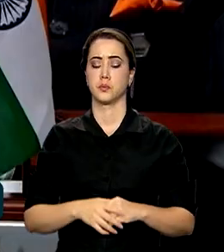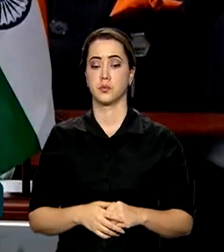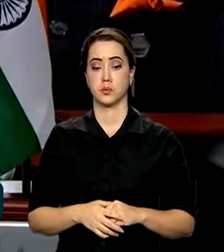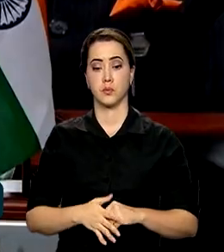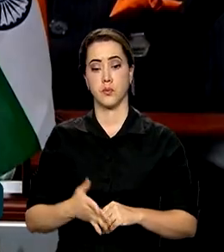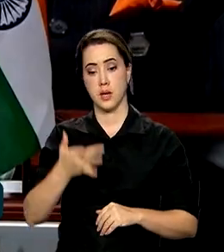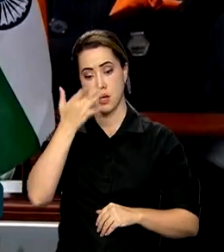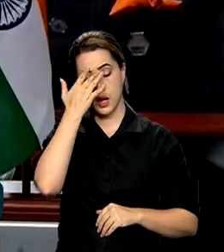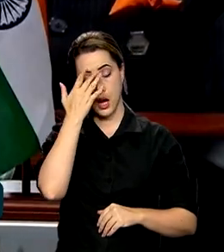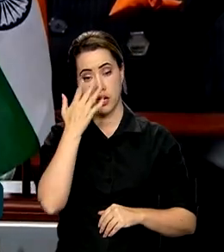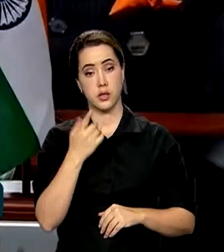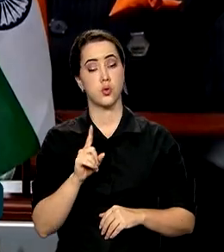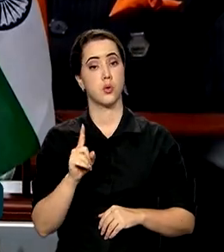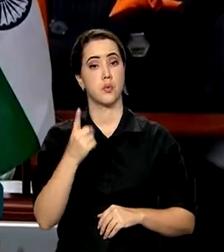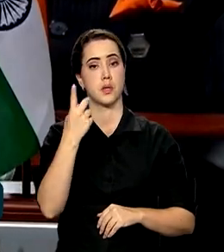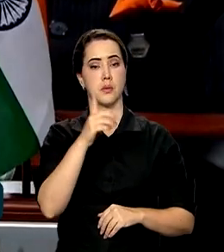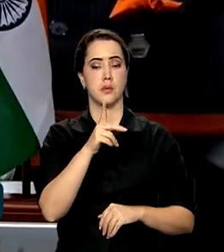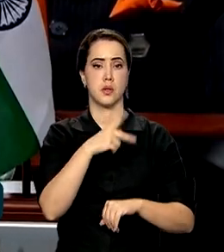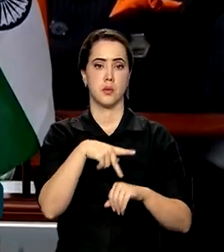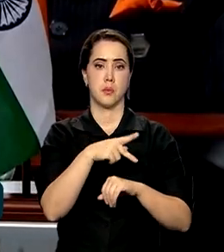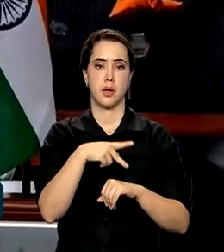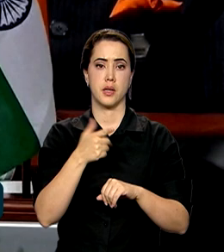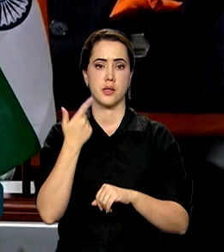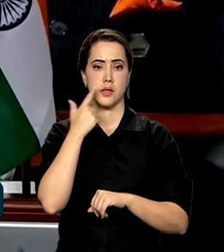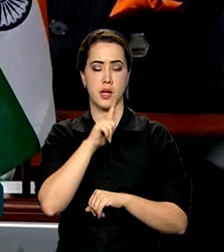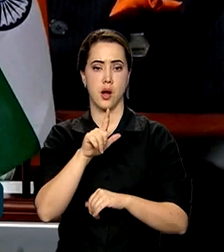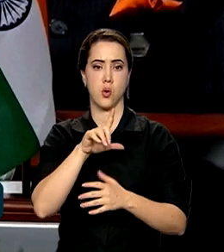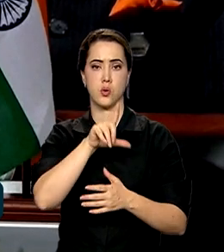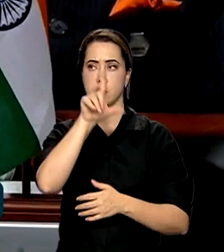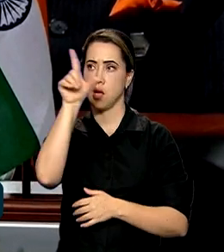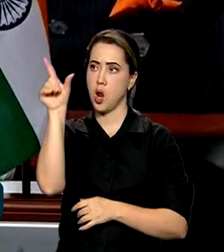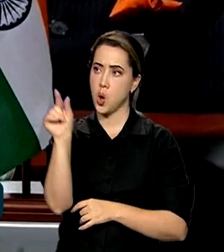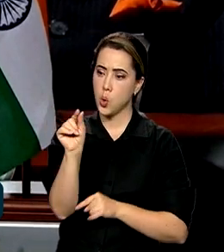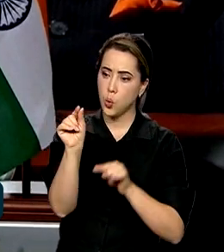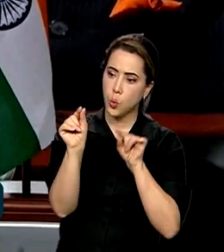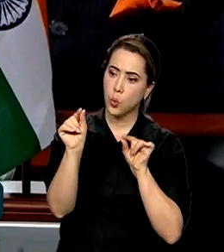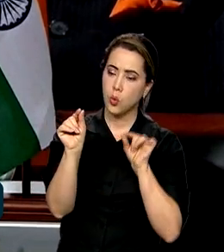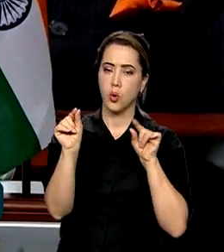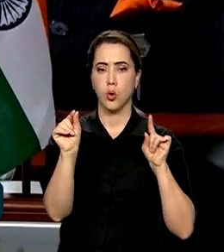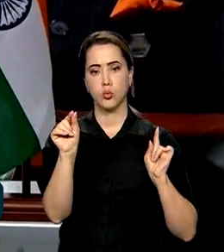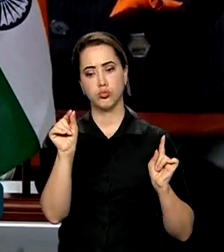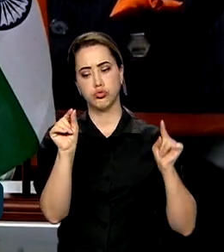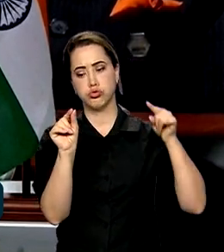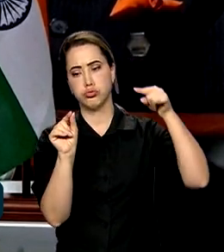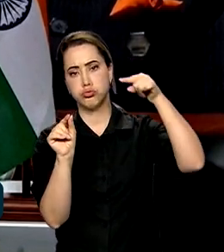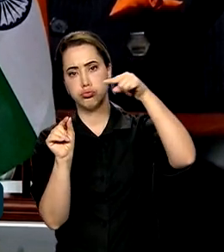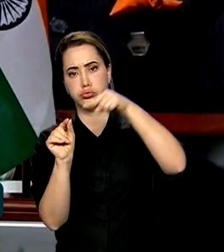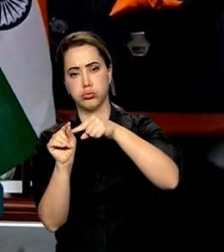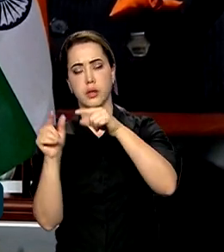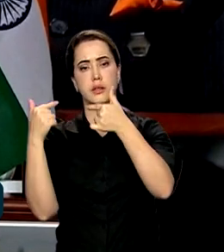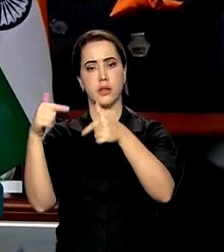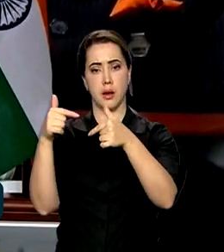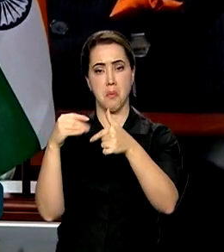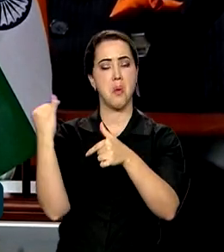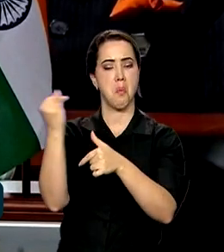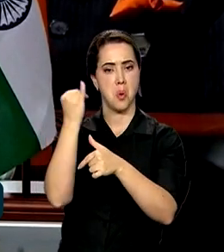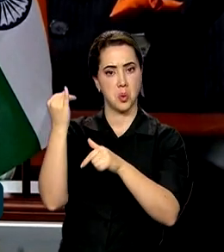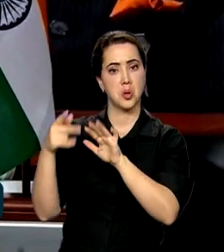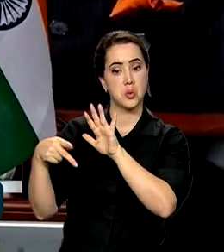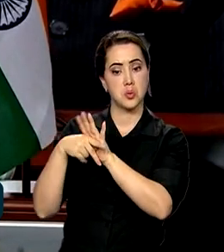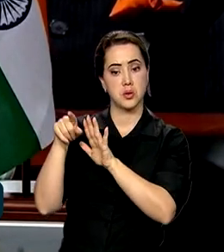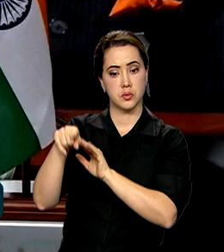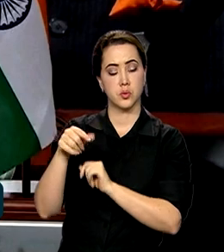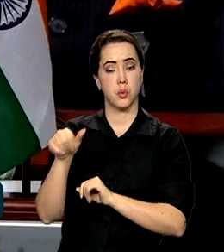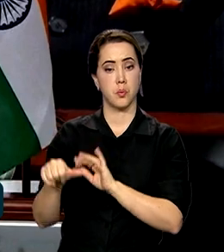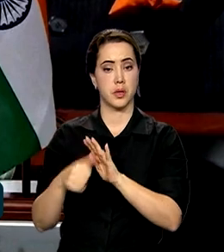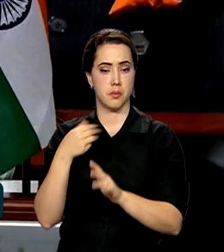se tornou o primeiro país a pousar no Polo Sul da Lua, em missão histórica, o primeiro-ministro Narendra Modi